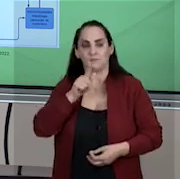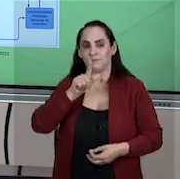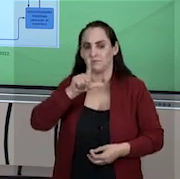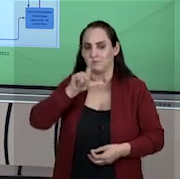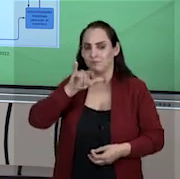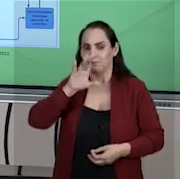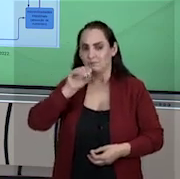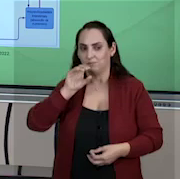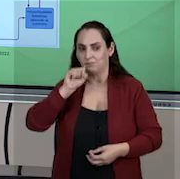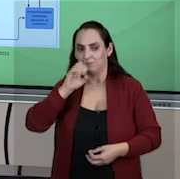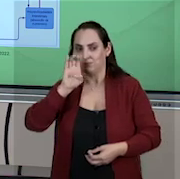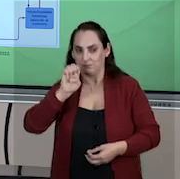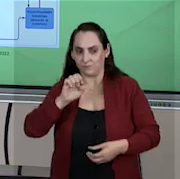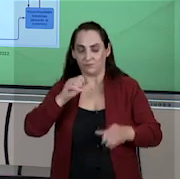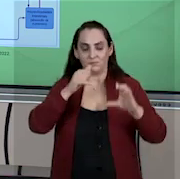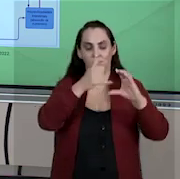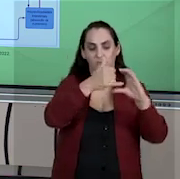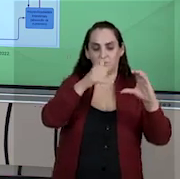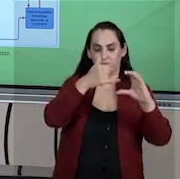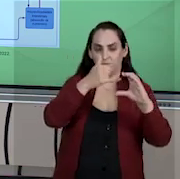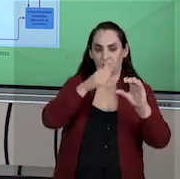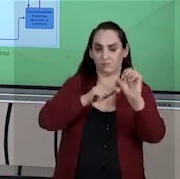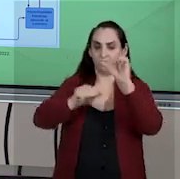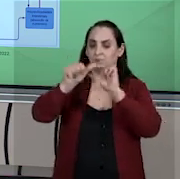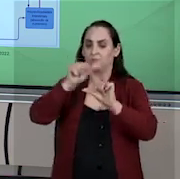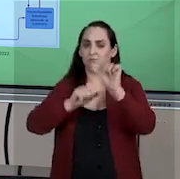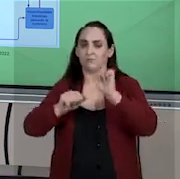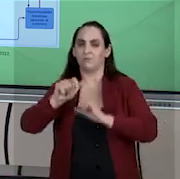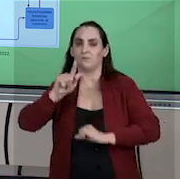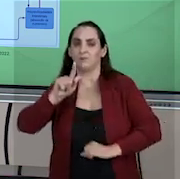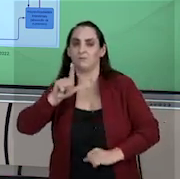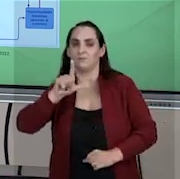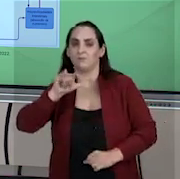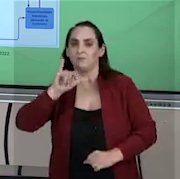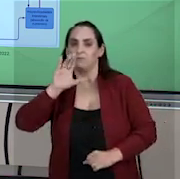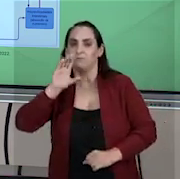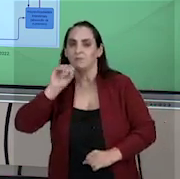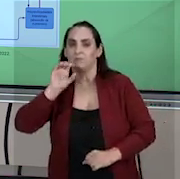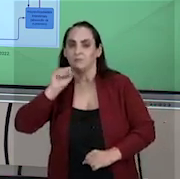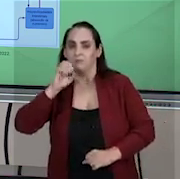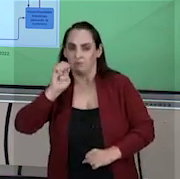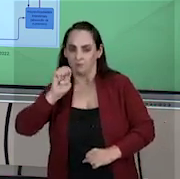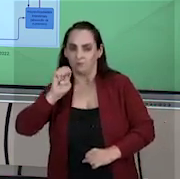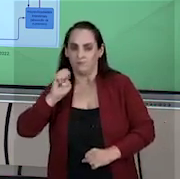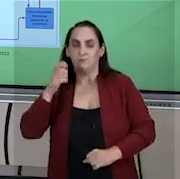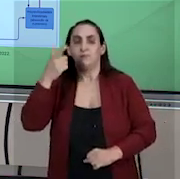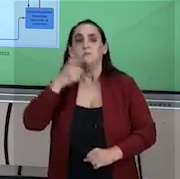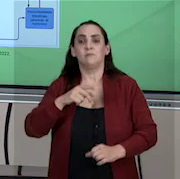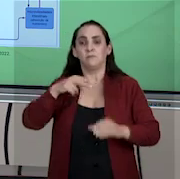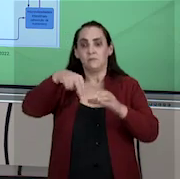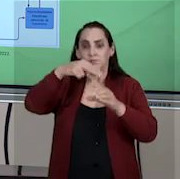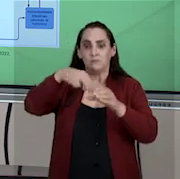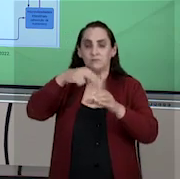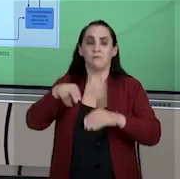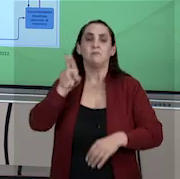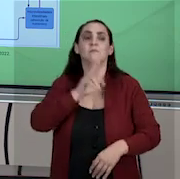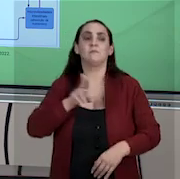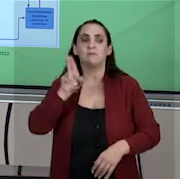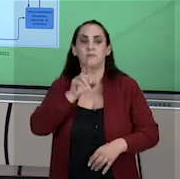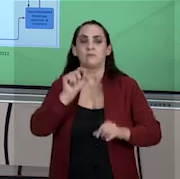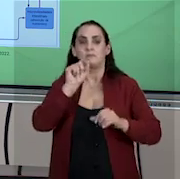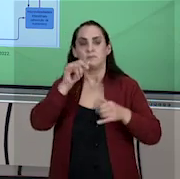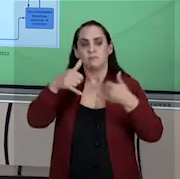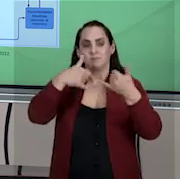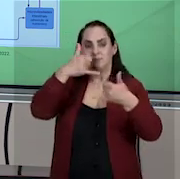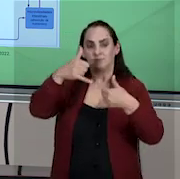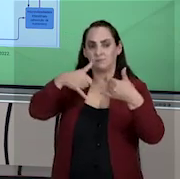Então, carboidrato, no final lá das contas, vai virar glicose no seu corpo. Outro nutriente utilizado são os